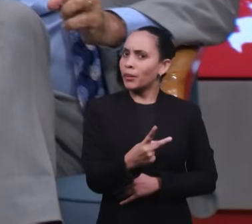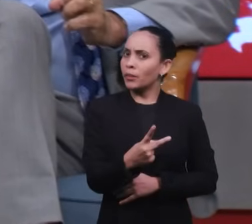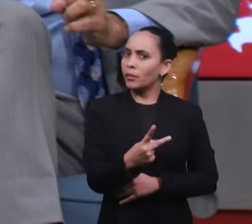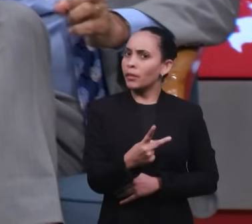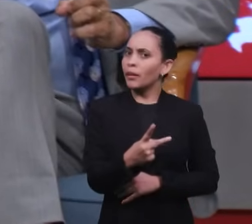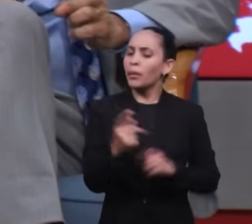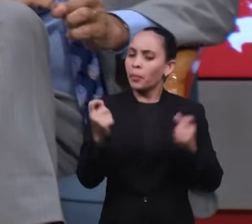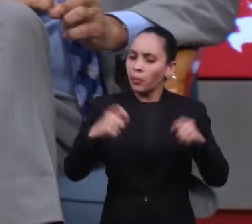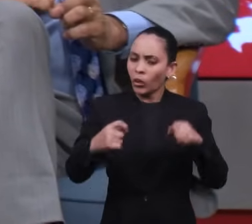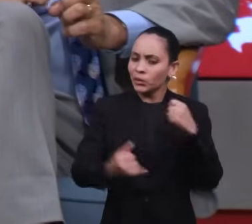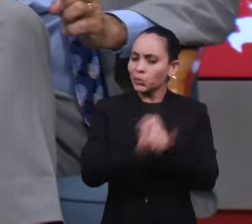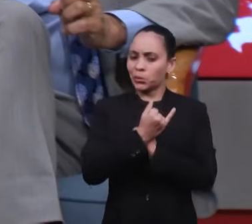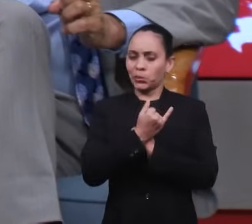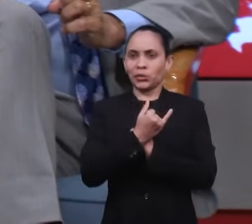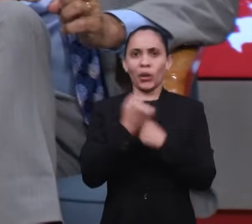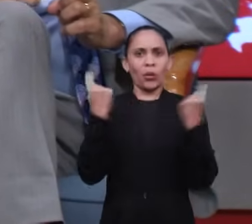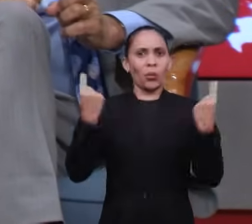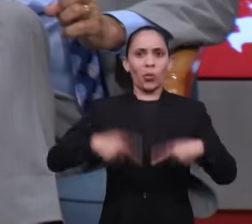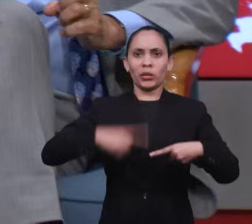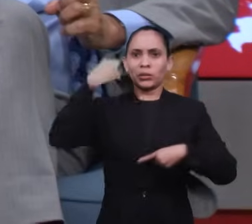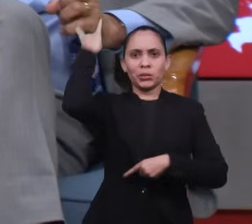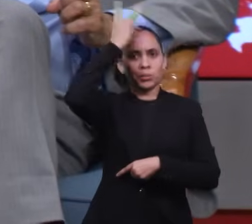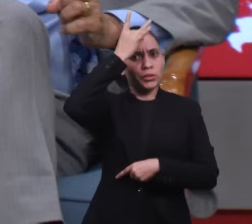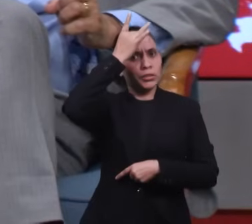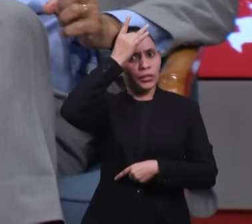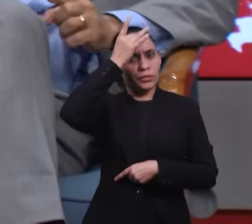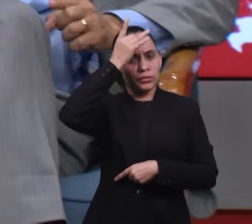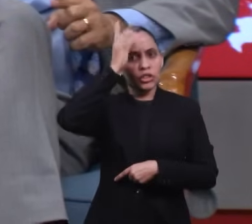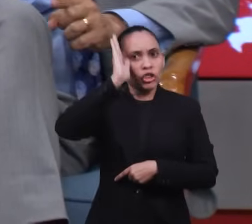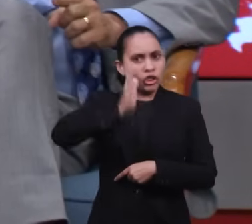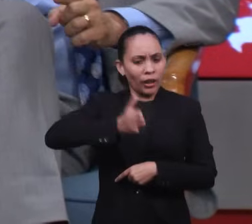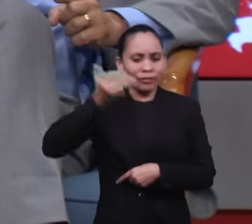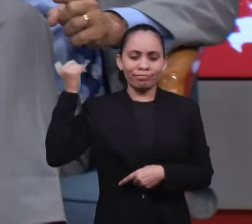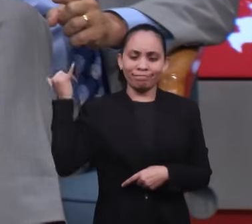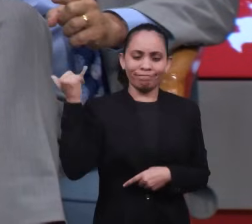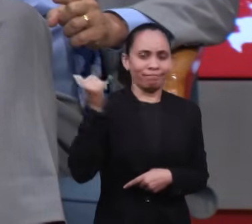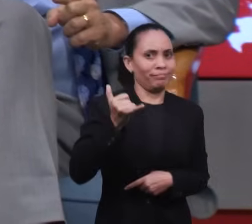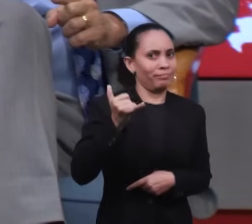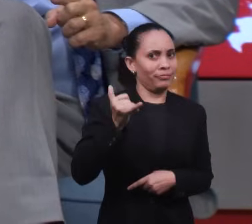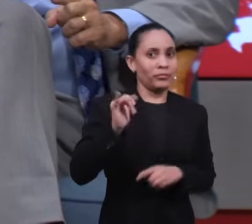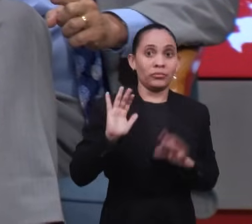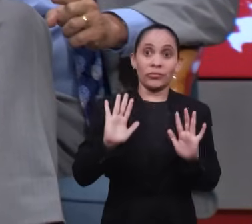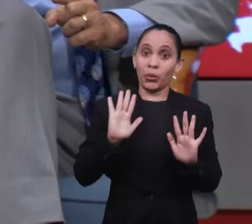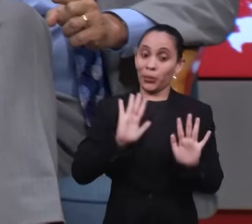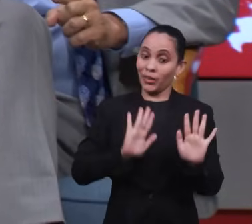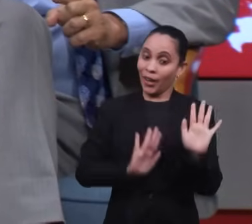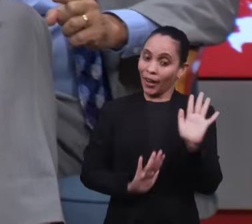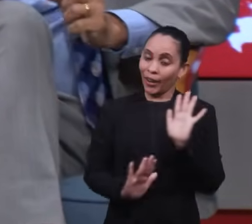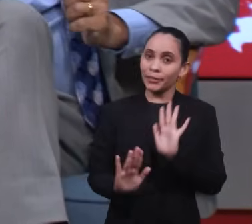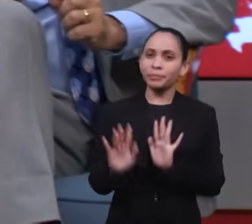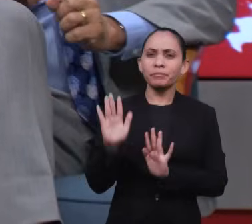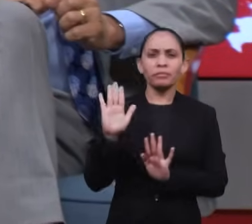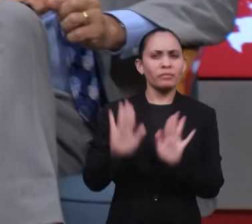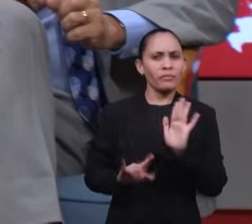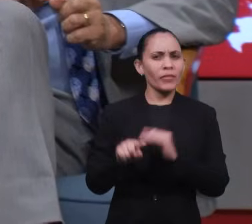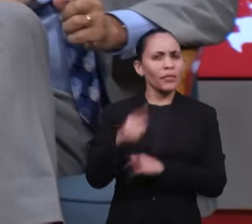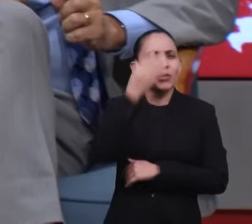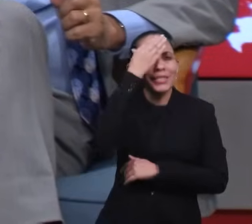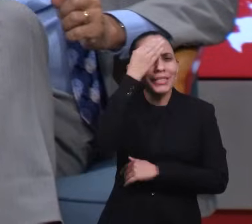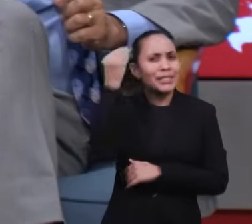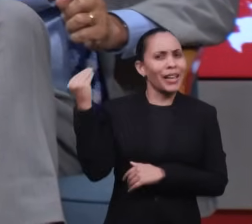com um comentário, às vezes com alguma coisa que você diz, contra aquilo que o Espírito Santo falou. Porque às vezes